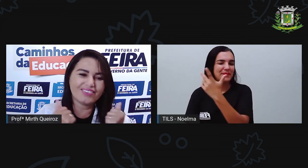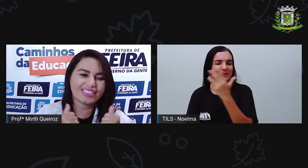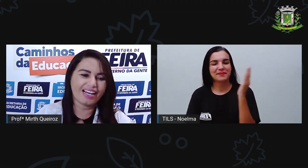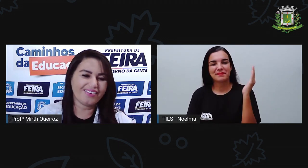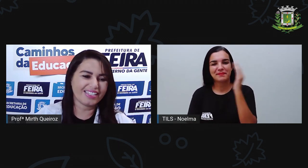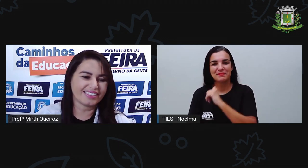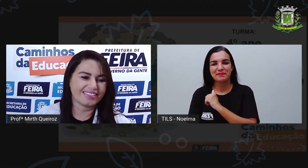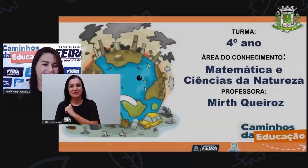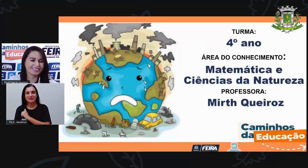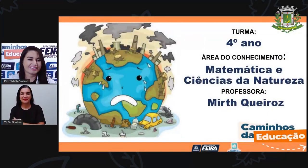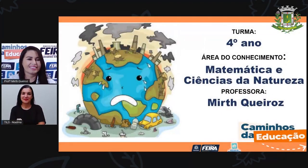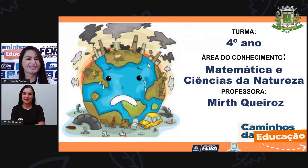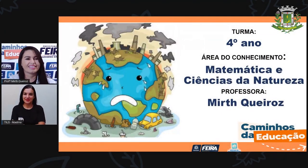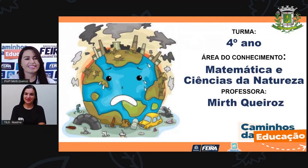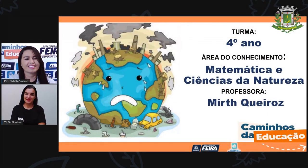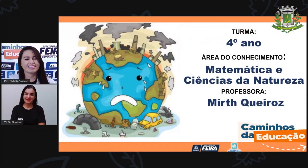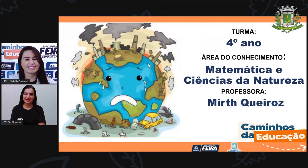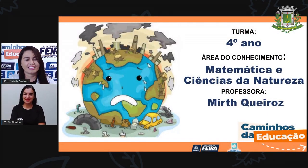Vamos à aula?